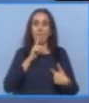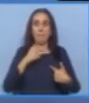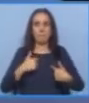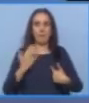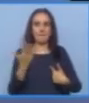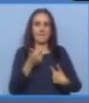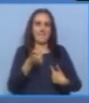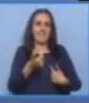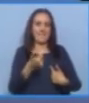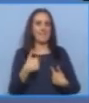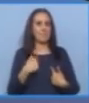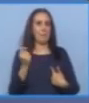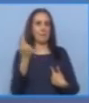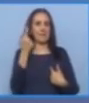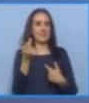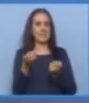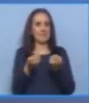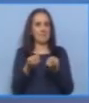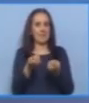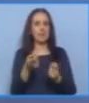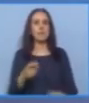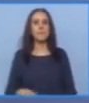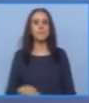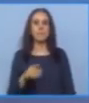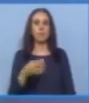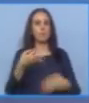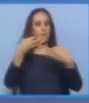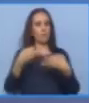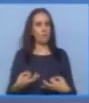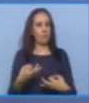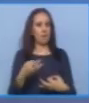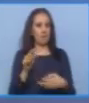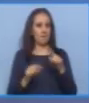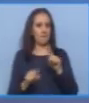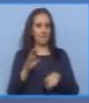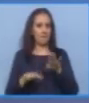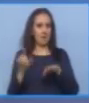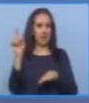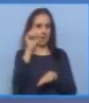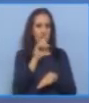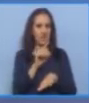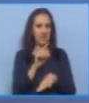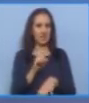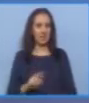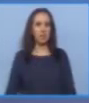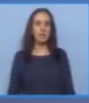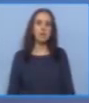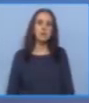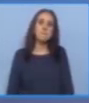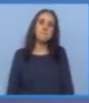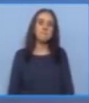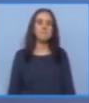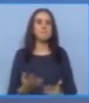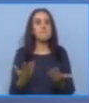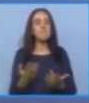ótimo ambiente, era das primeiras vezes a celebrar. Por vezes, enfim, há alguma imagem de formalidade em torno desse momento, não é? Sim, depois também